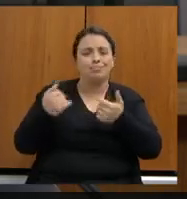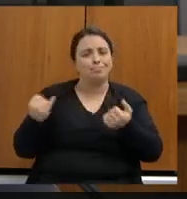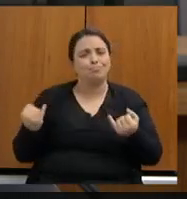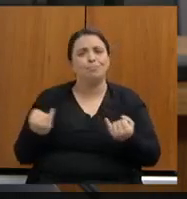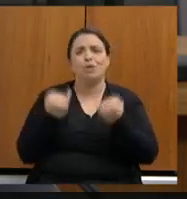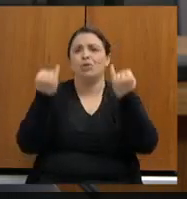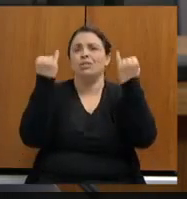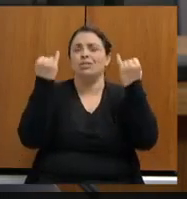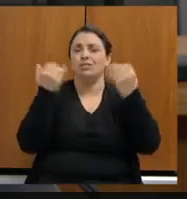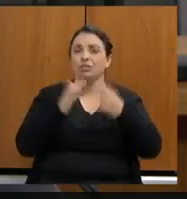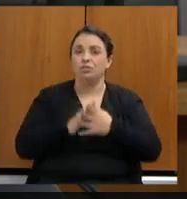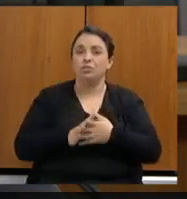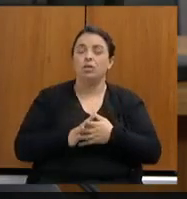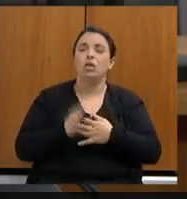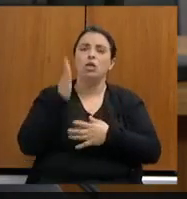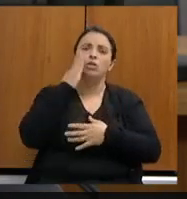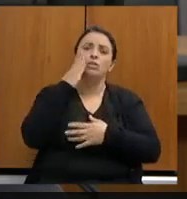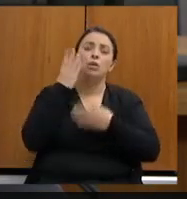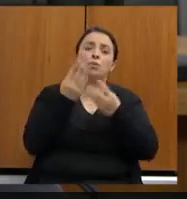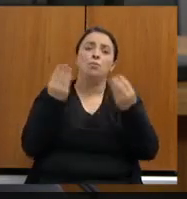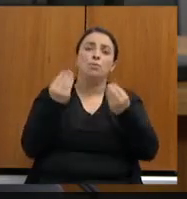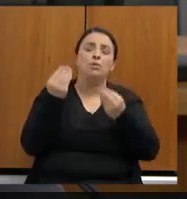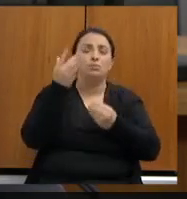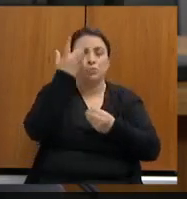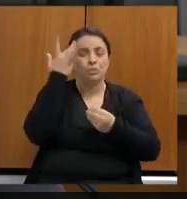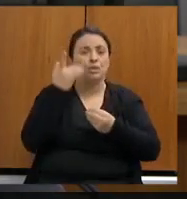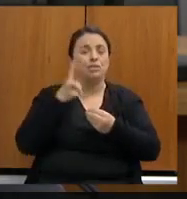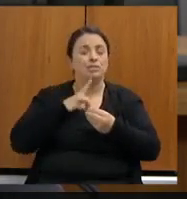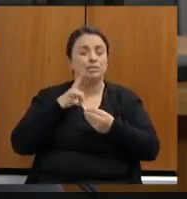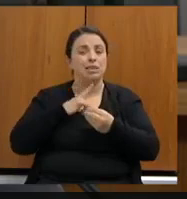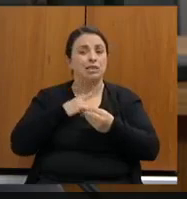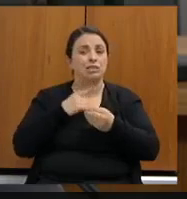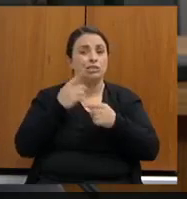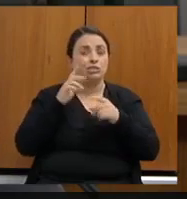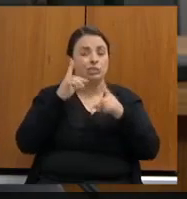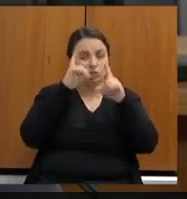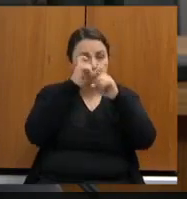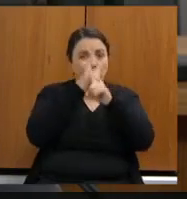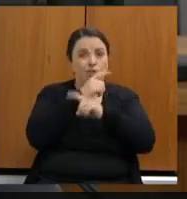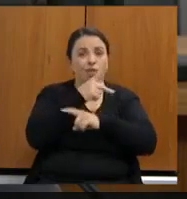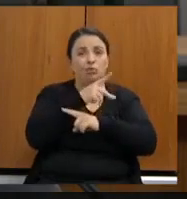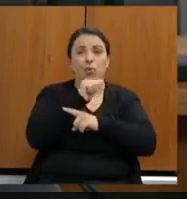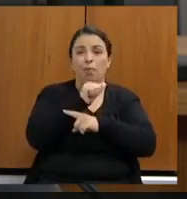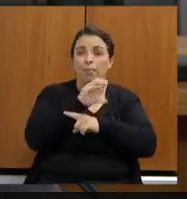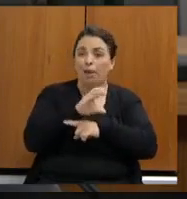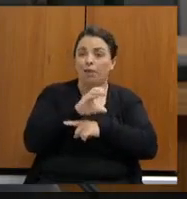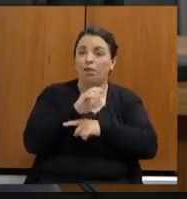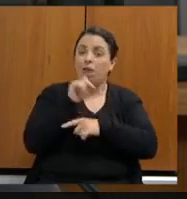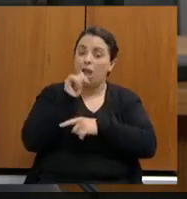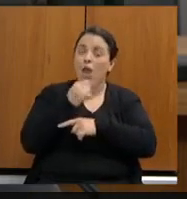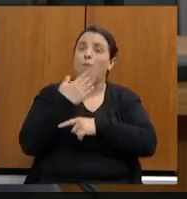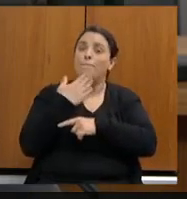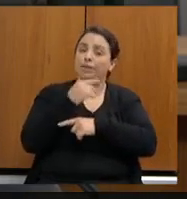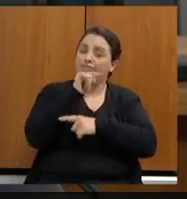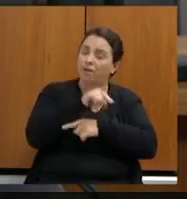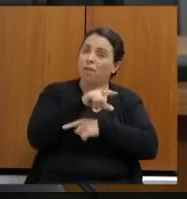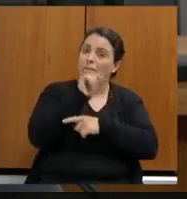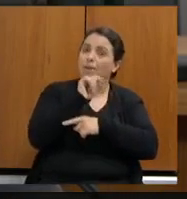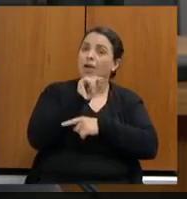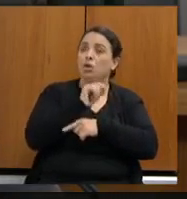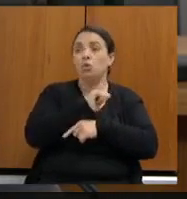certa dificuldade com ataque Eu prefiro a Parque do que tornozeleira quem não é é um negócio assim